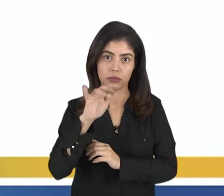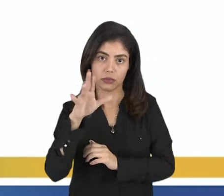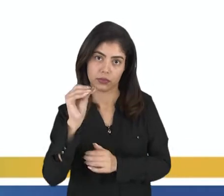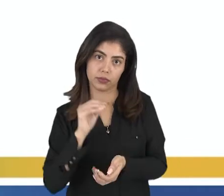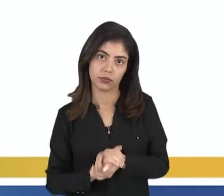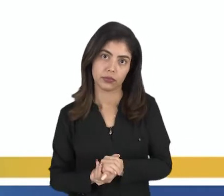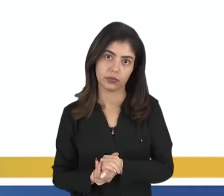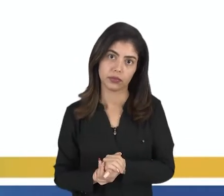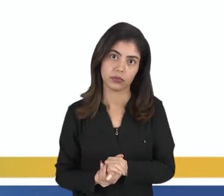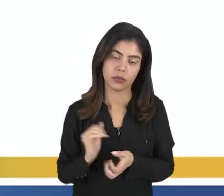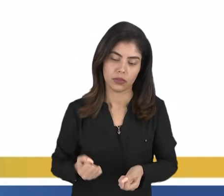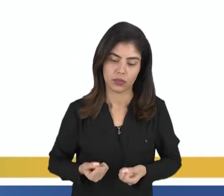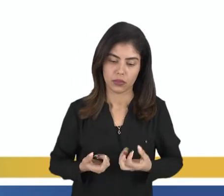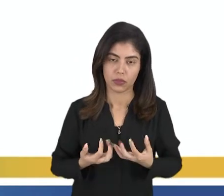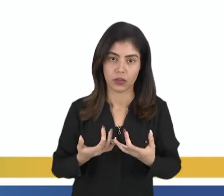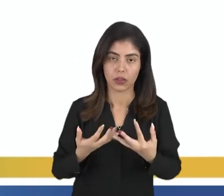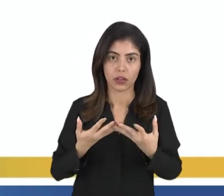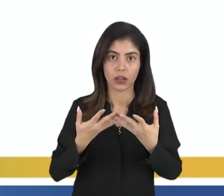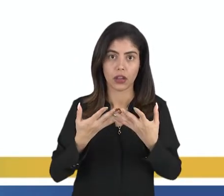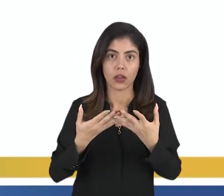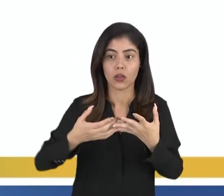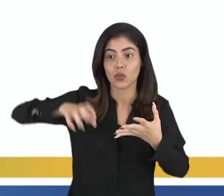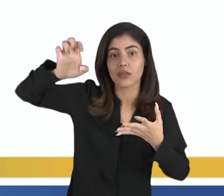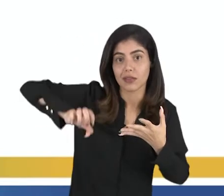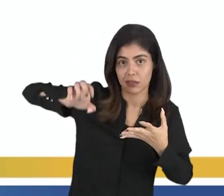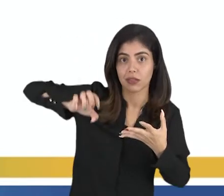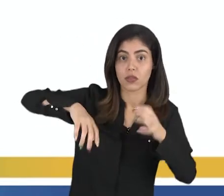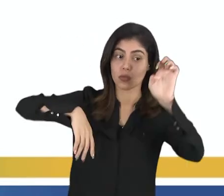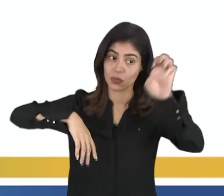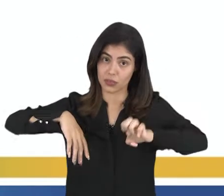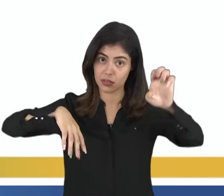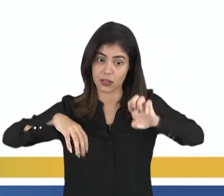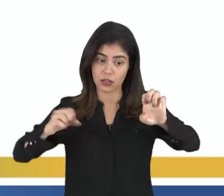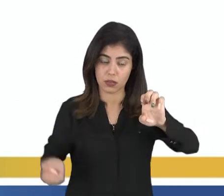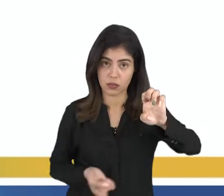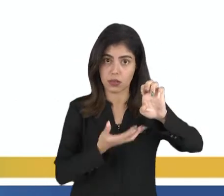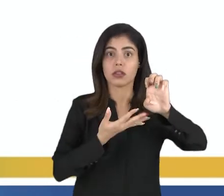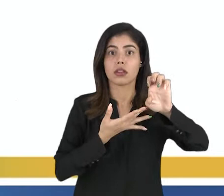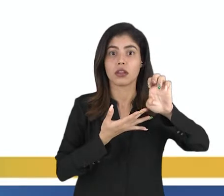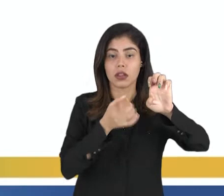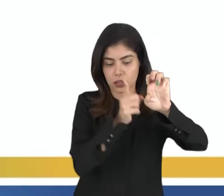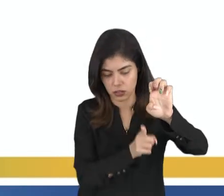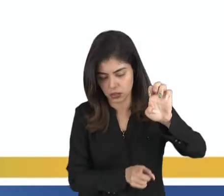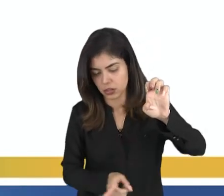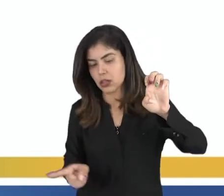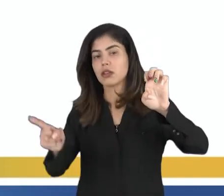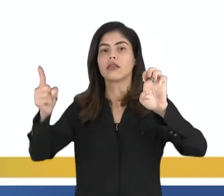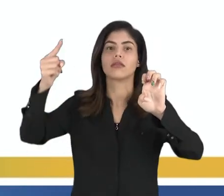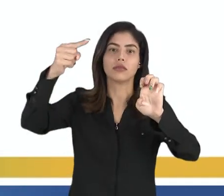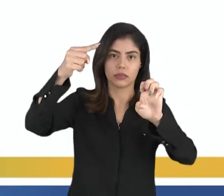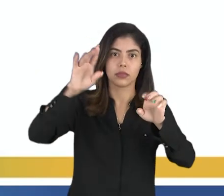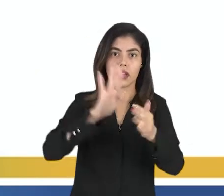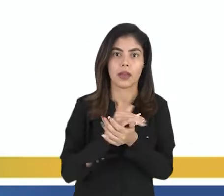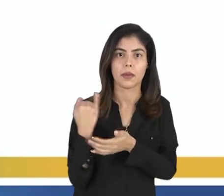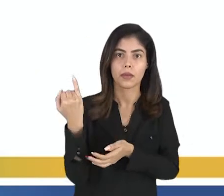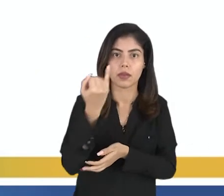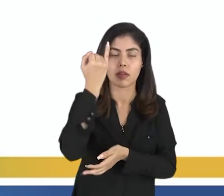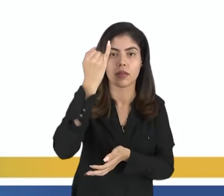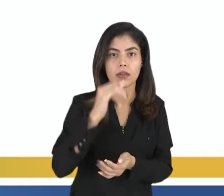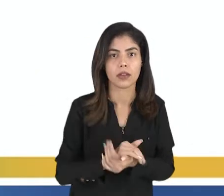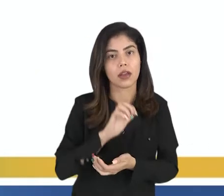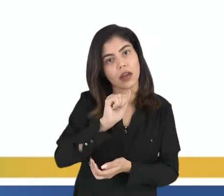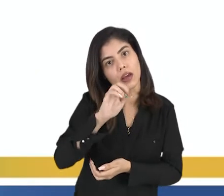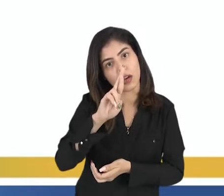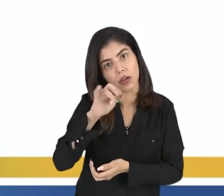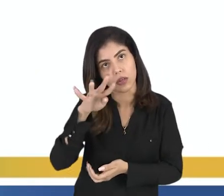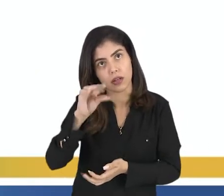átrio. Esse sangue flui no ventrículo esquerdo, sendo impulsionado para o corpo através da uma veia principal que nós